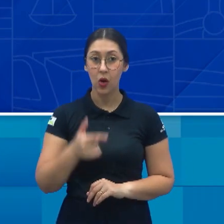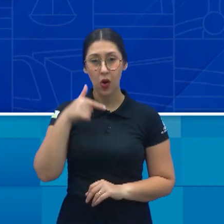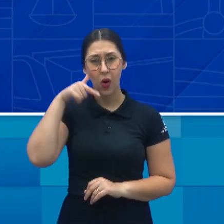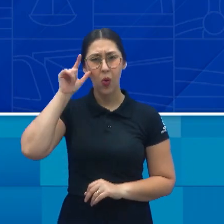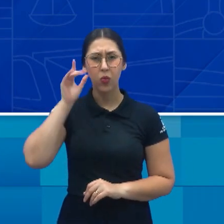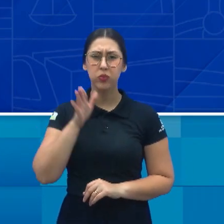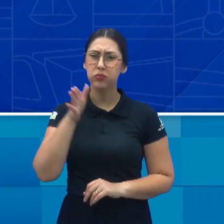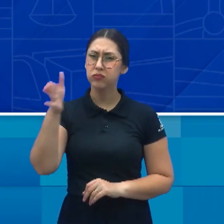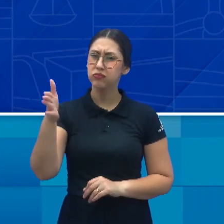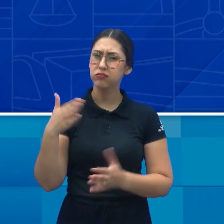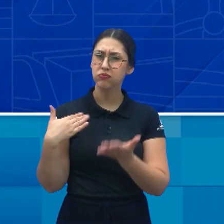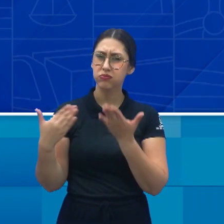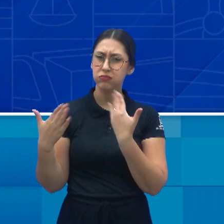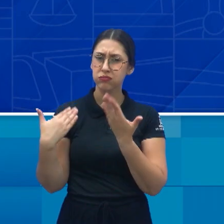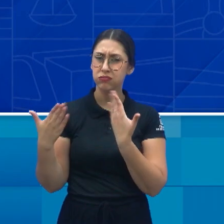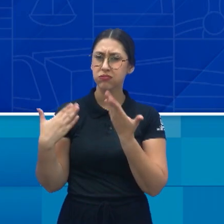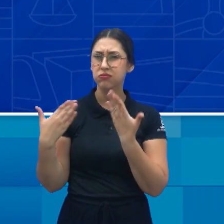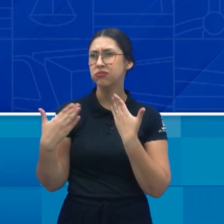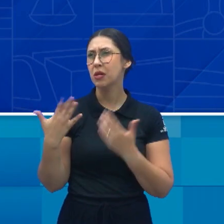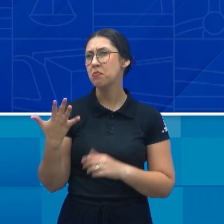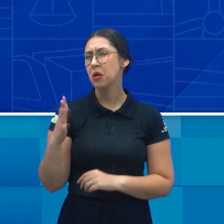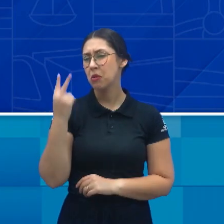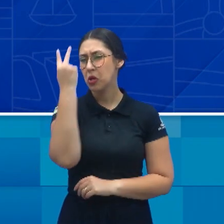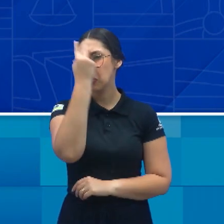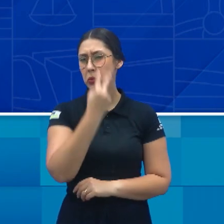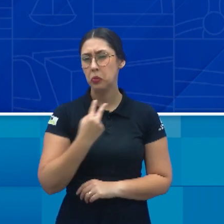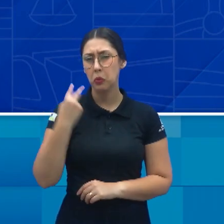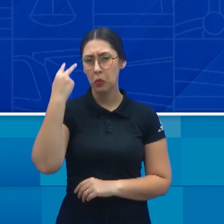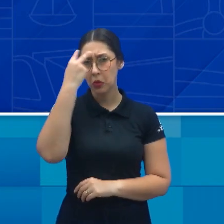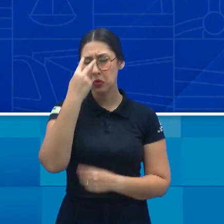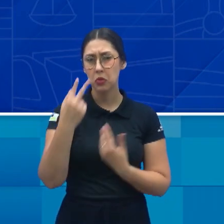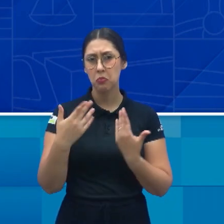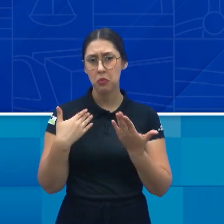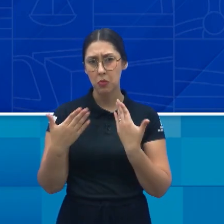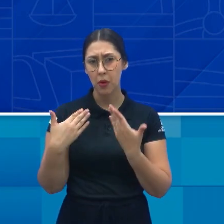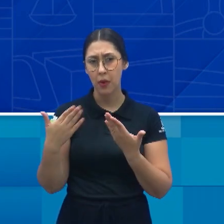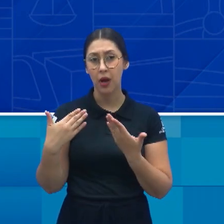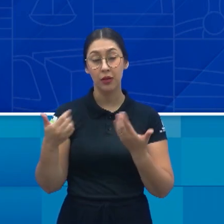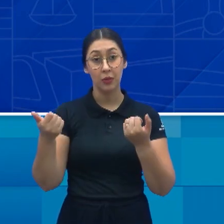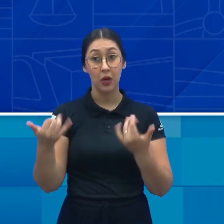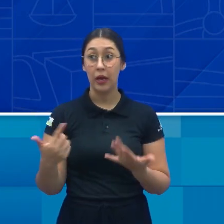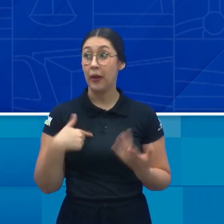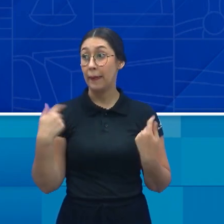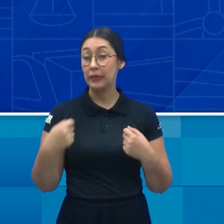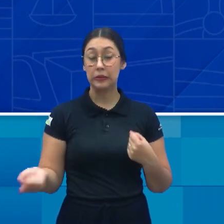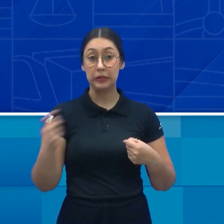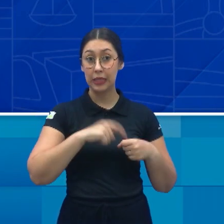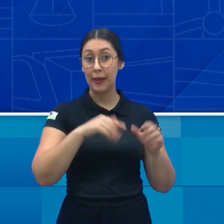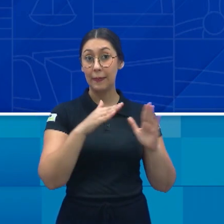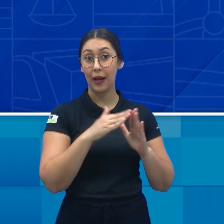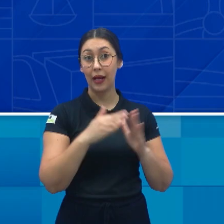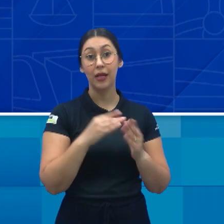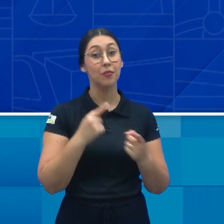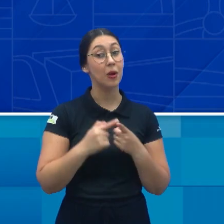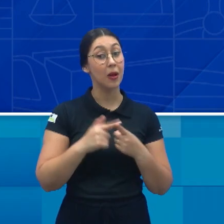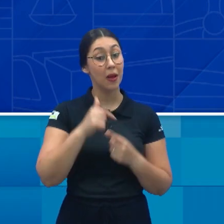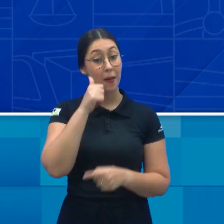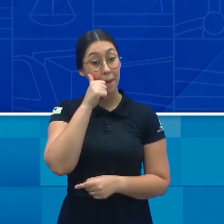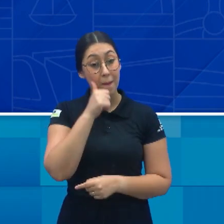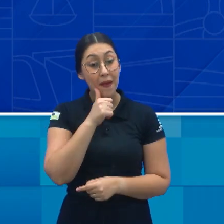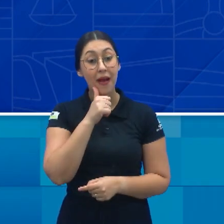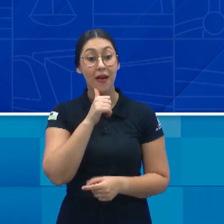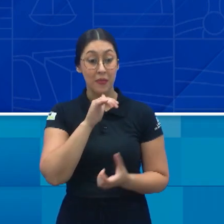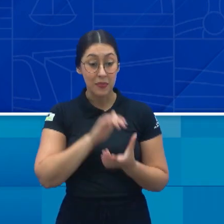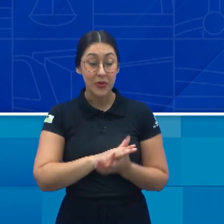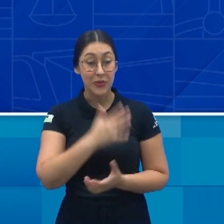presidente, conversamos, eu acho que quase 2 horas de papo, né, Jefferson? Ele falou, deixa eu ir embora, senão minha esposa vai me bater, que eu tenho que buscar ela. E daí eu falei, eu sei